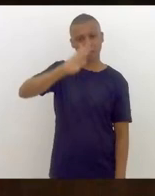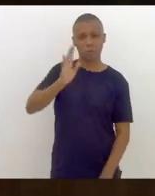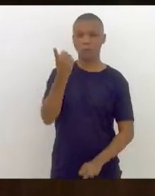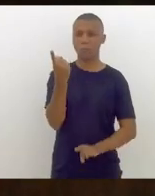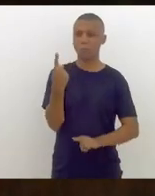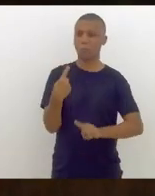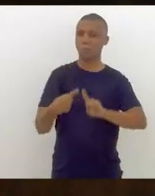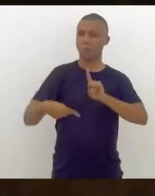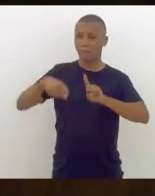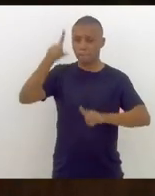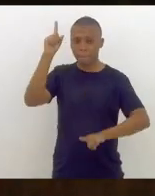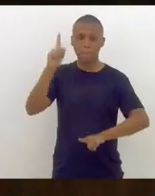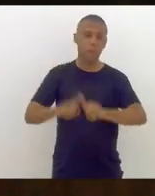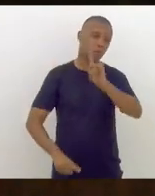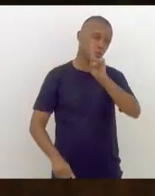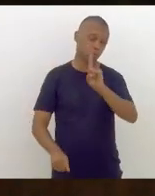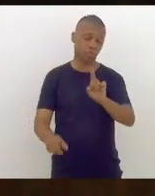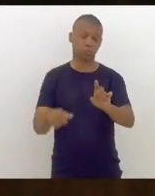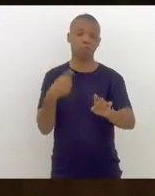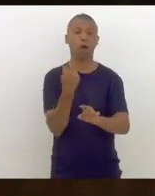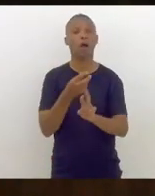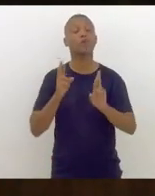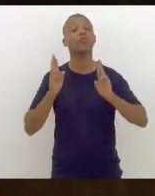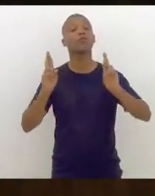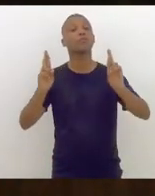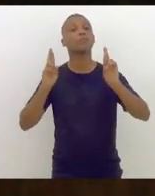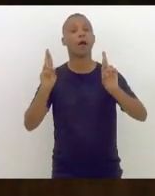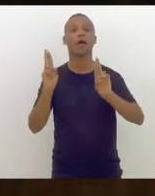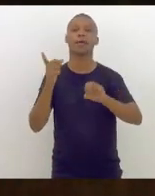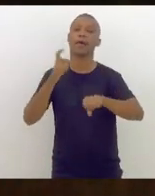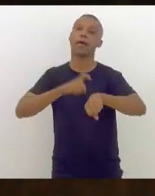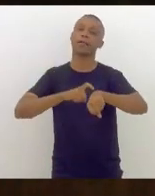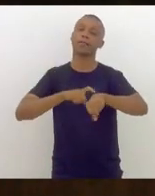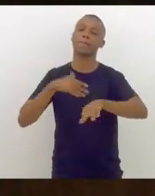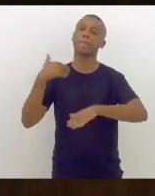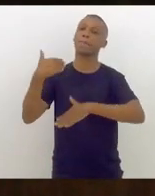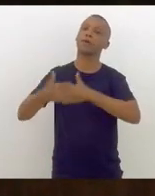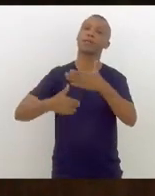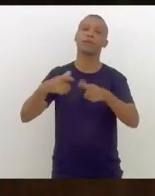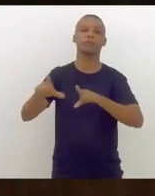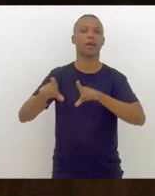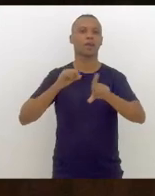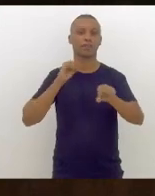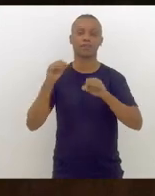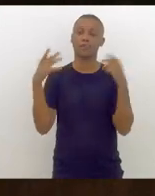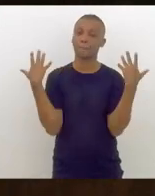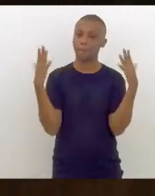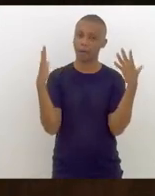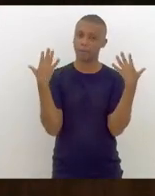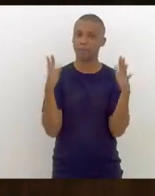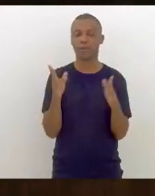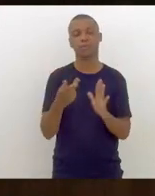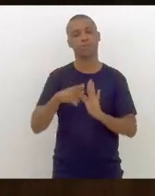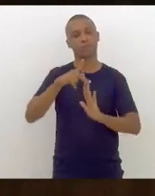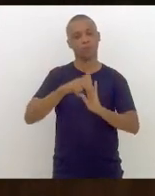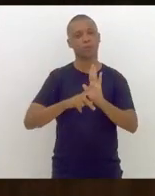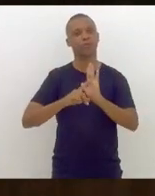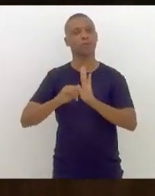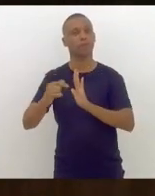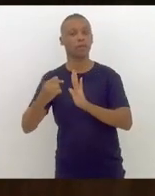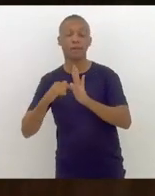e é isso que a gente espera desse processo eleitoral Então parabéns pelo seu projeto e parabéns